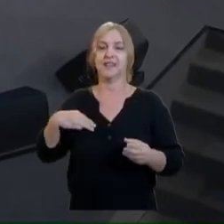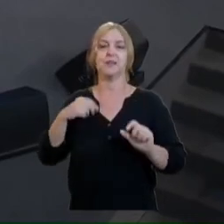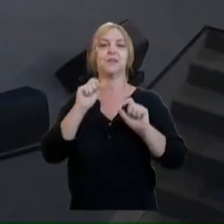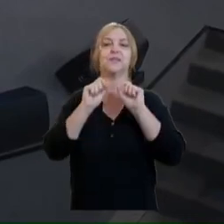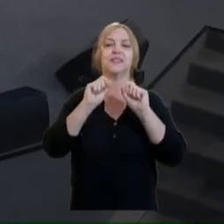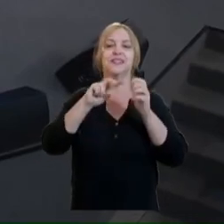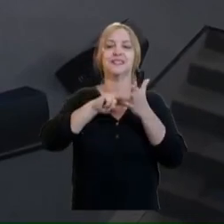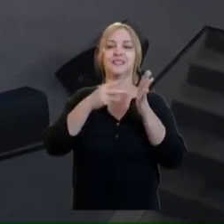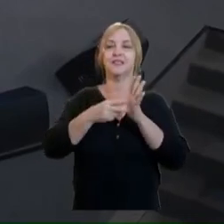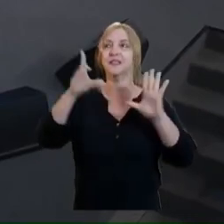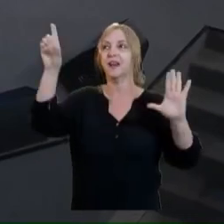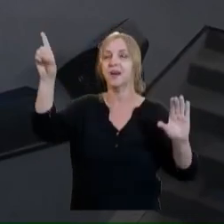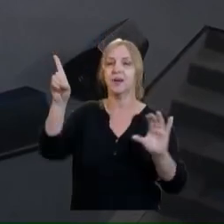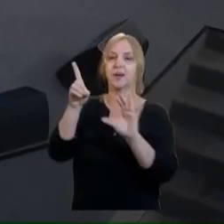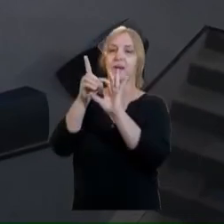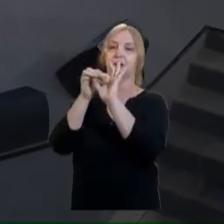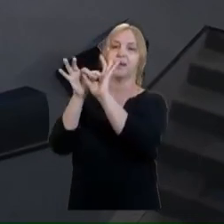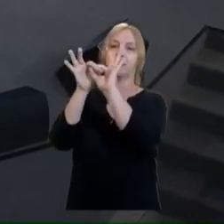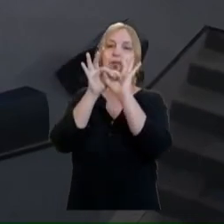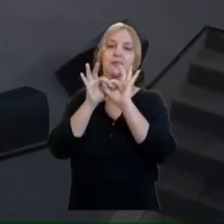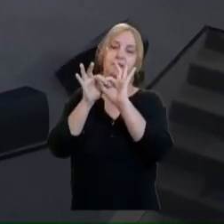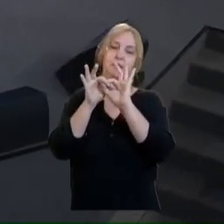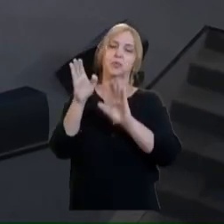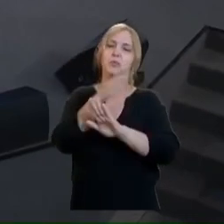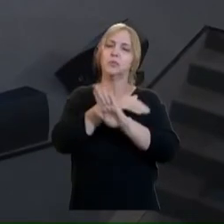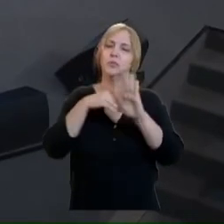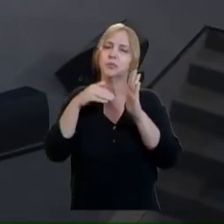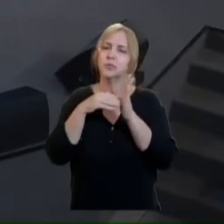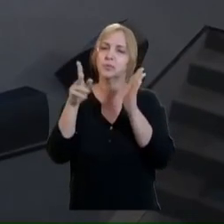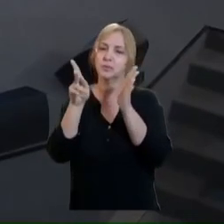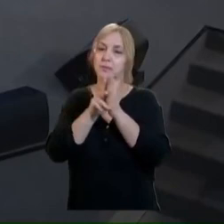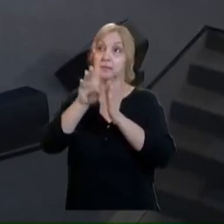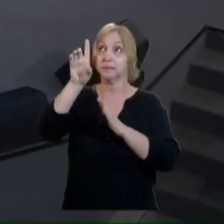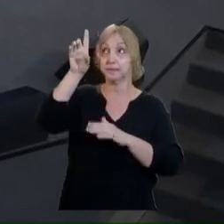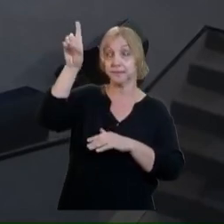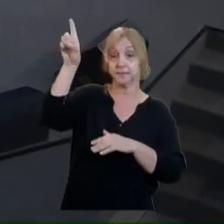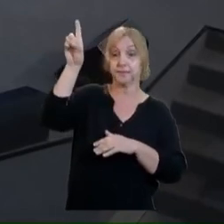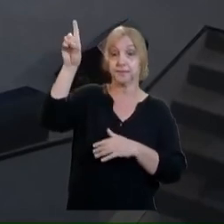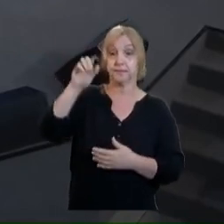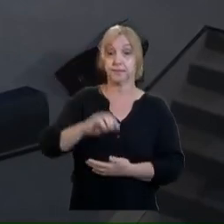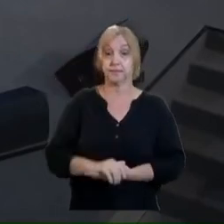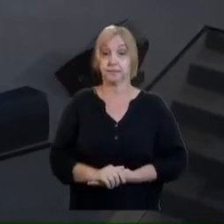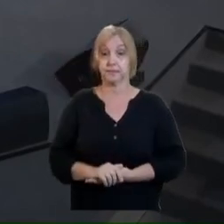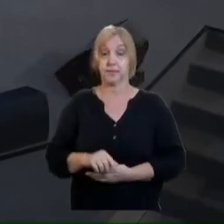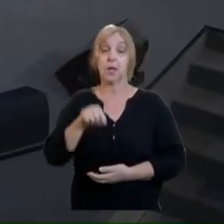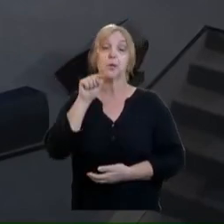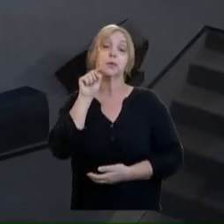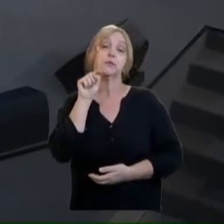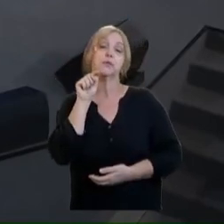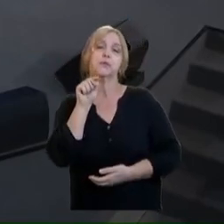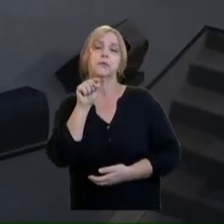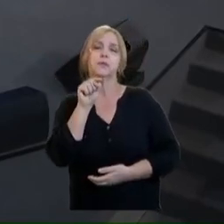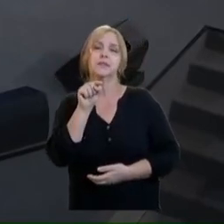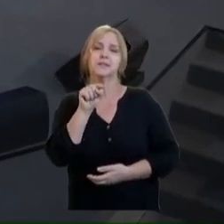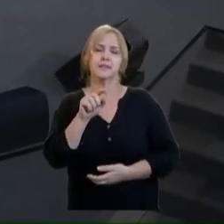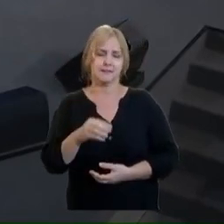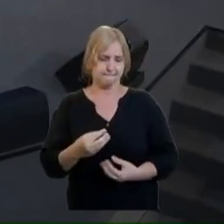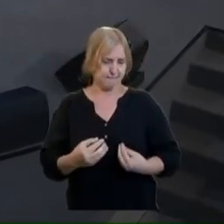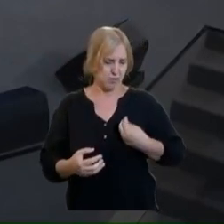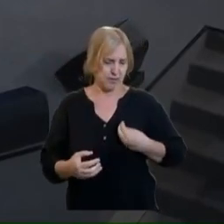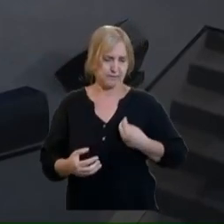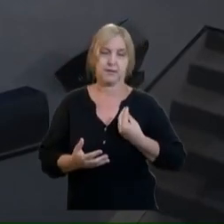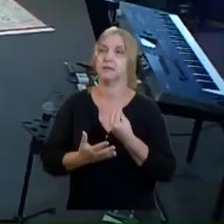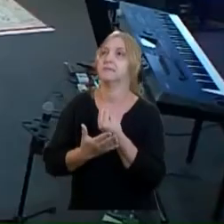reconciliação. Tudo provém de Deus. Quando você anda, no momento quando você entregou sua